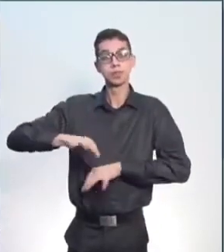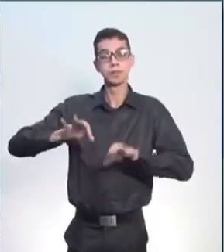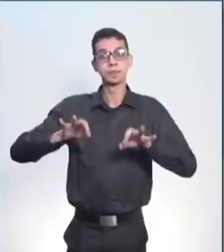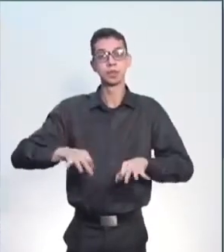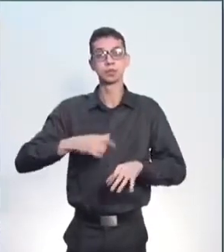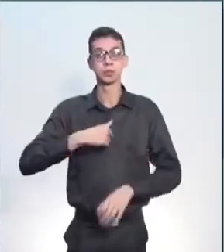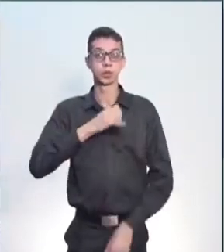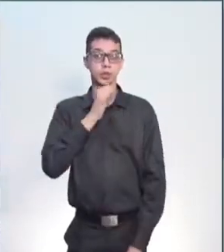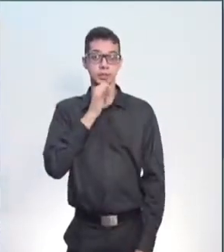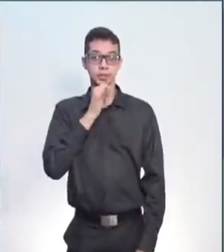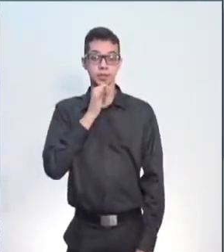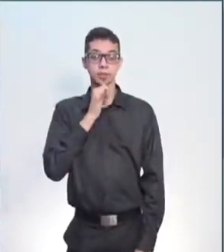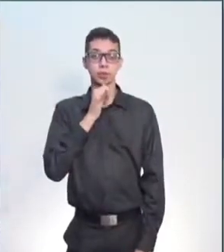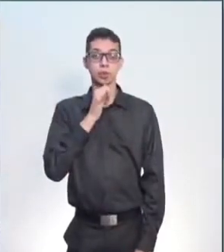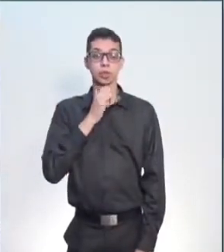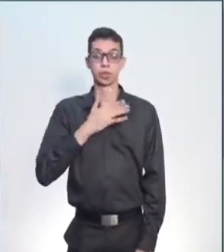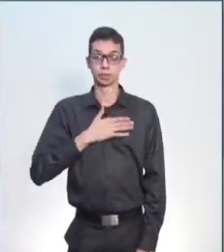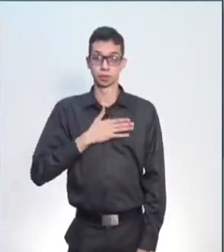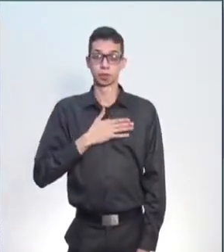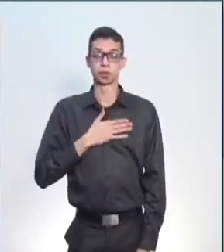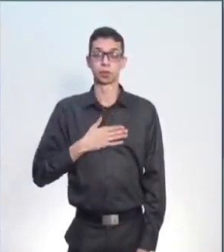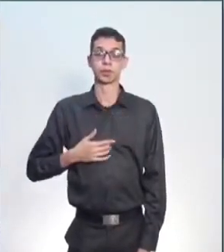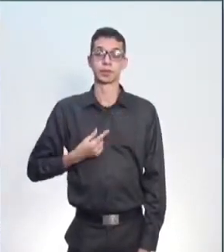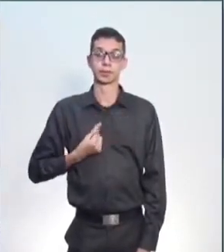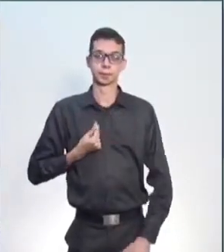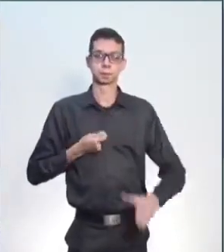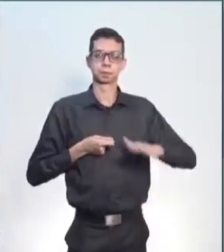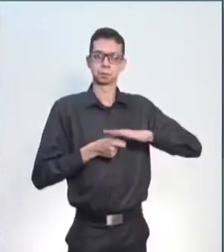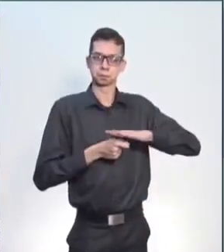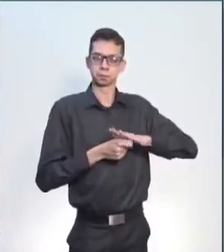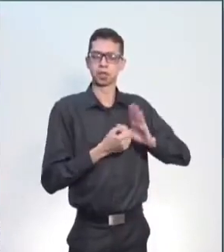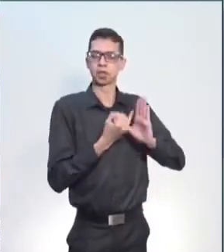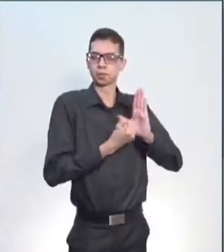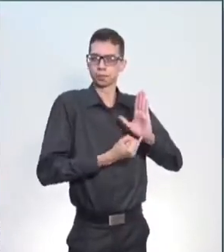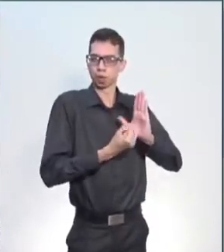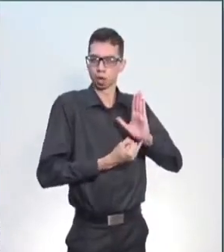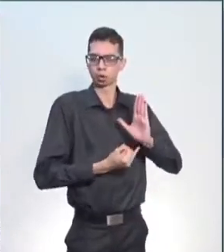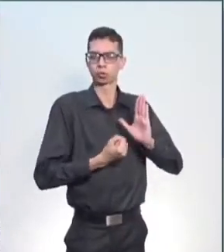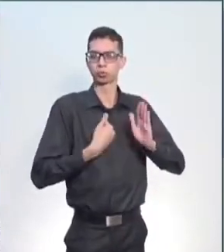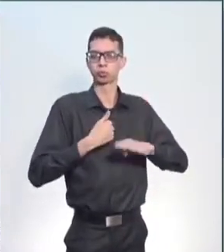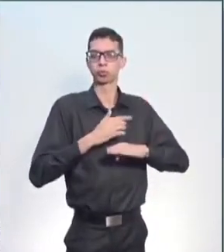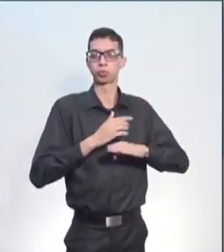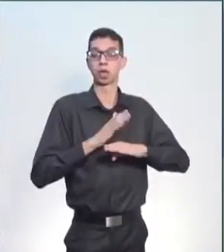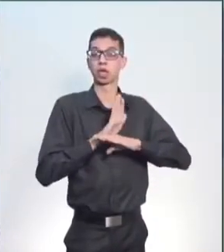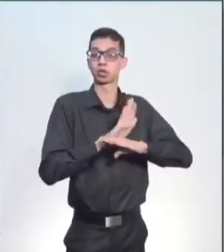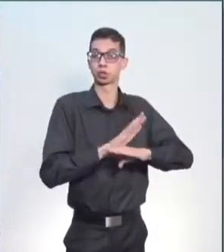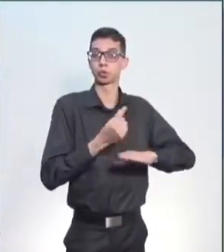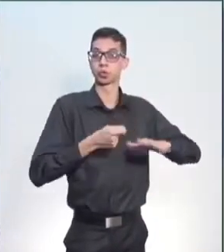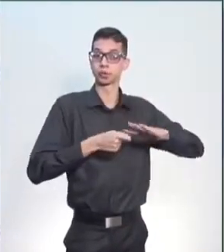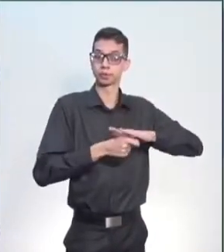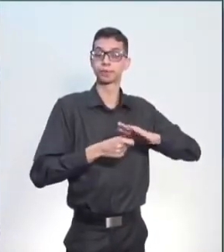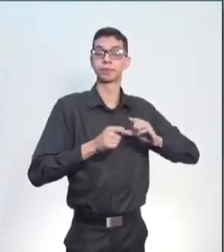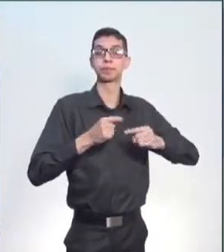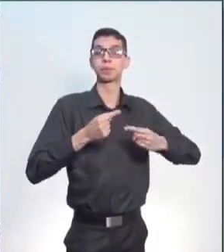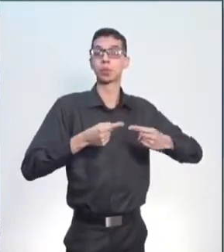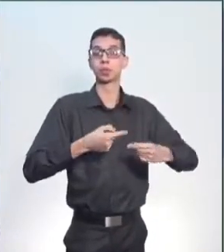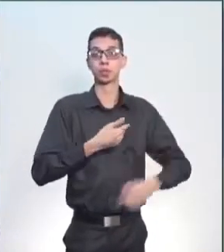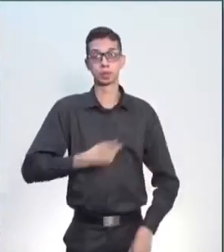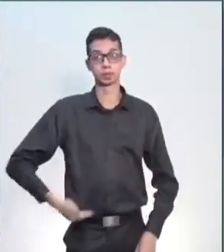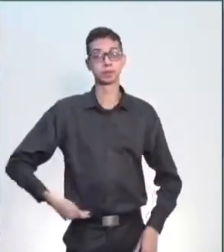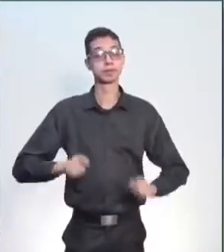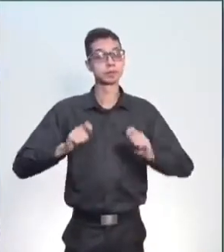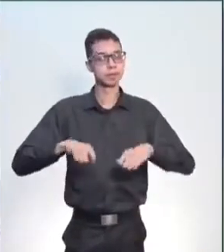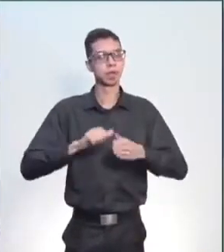bolso, por meio de impostos que vai financiar as políticas públicas, há a possibilidade de fazer alguns